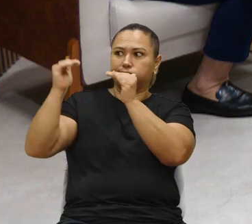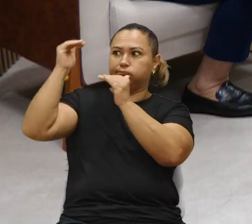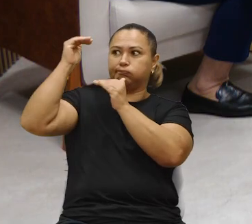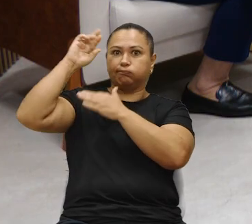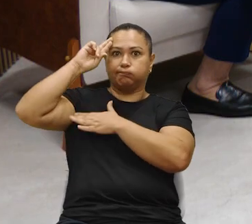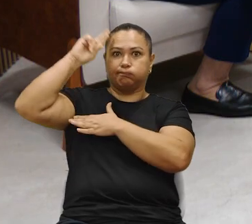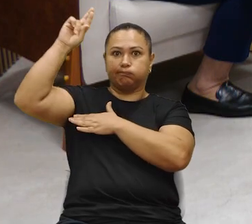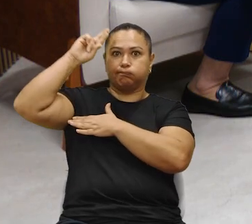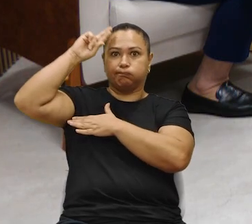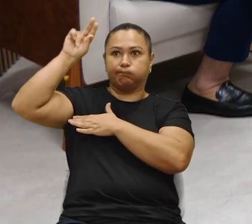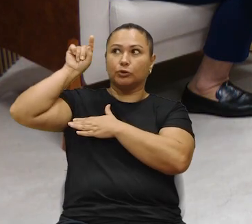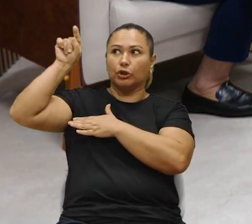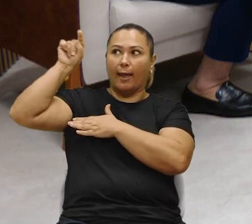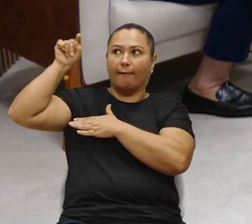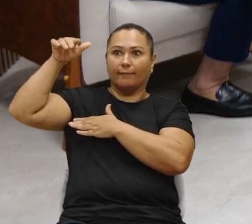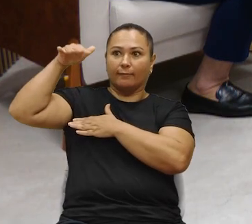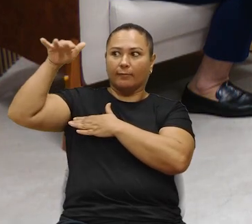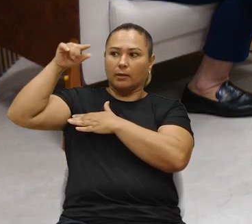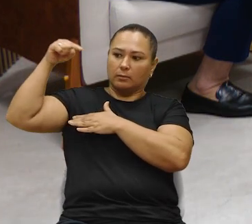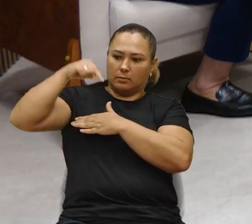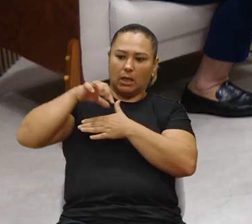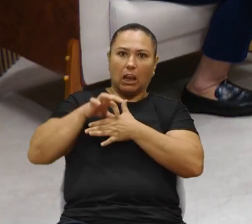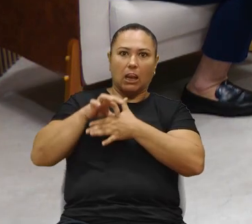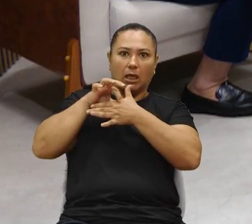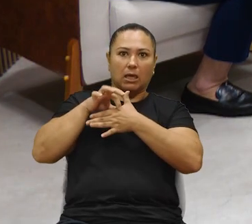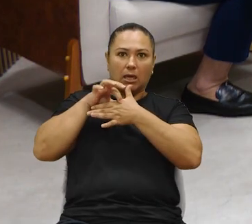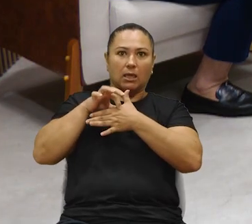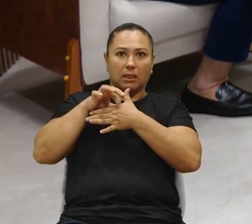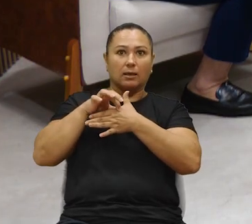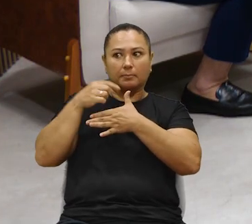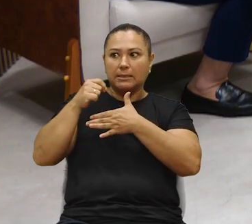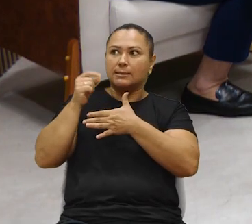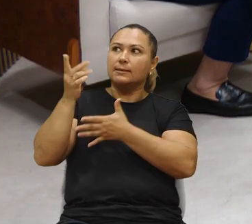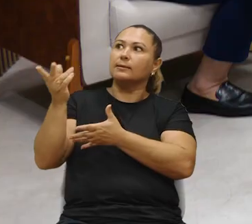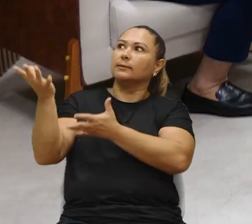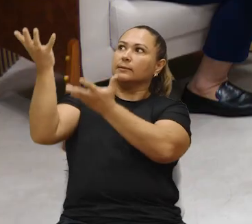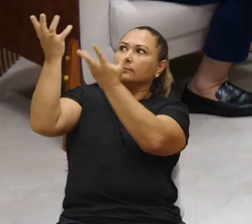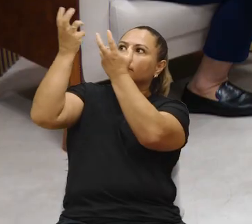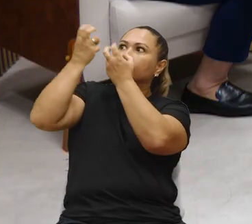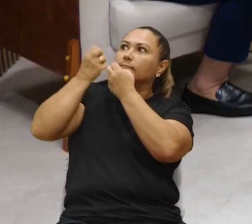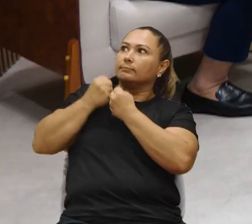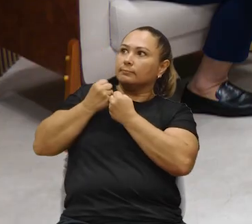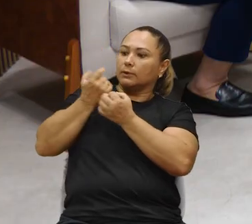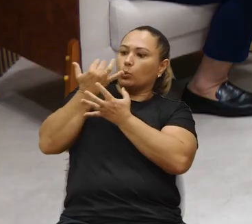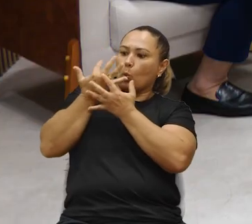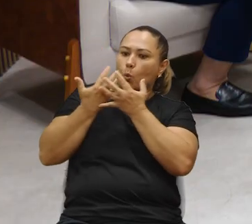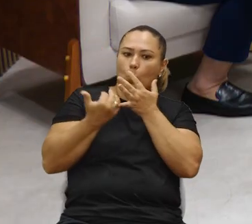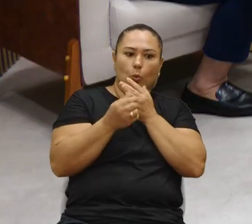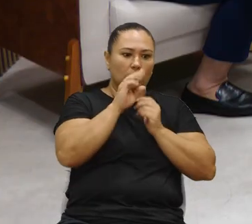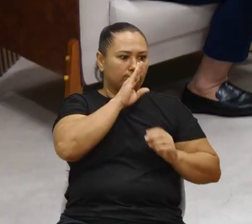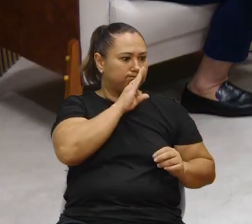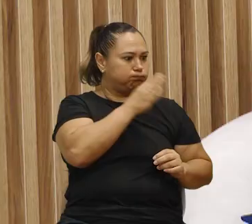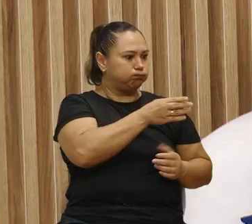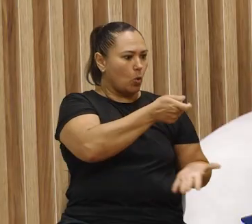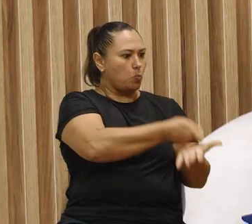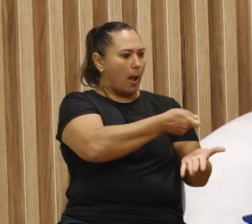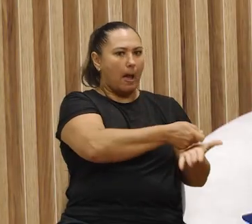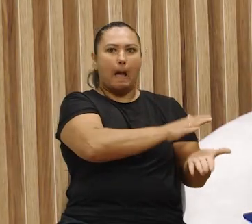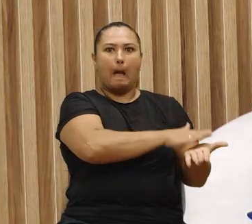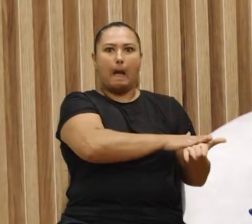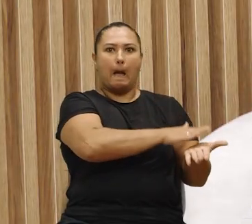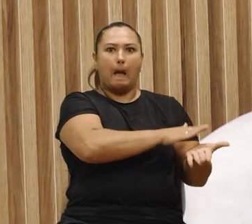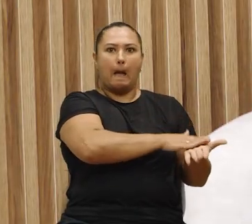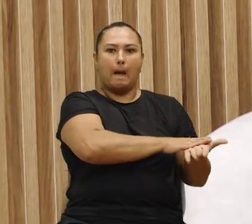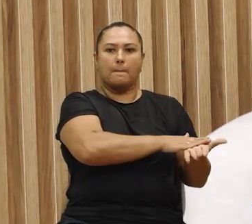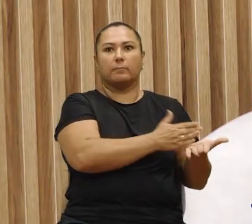o chefe em si, que está lá, passa para o líder precisa filtrar isso para não chegar lá